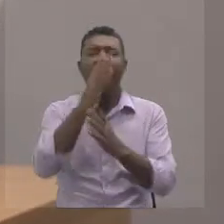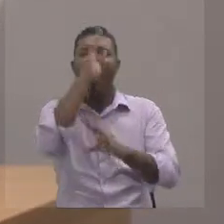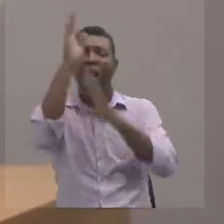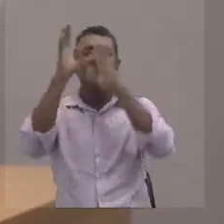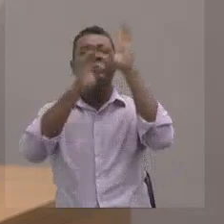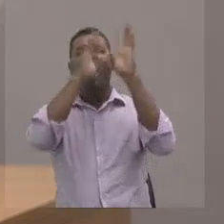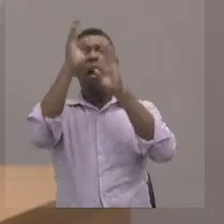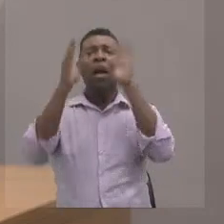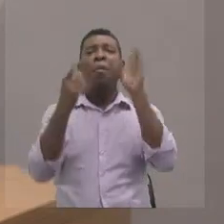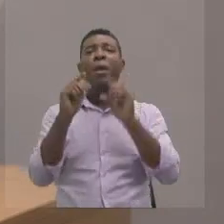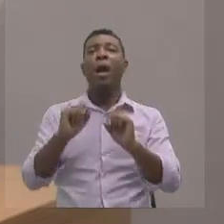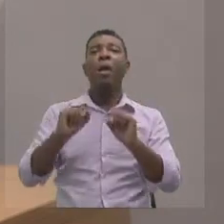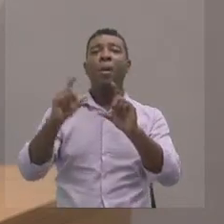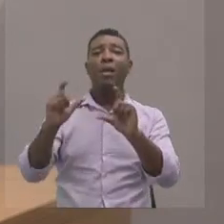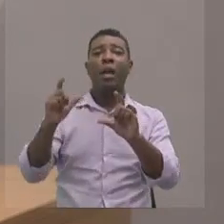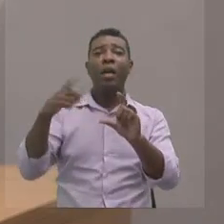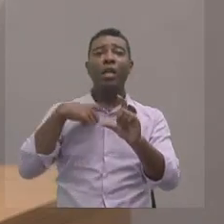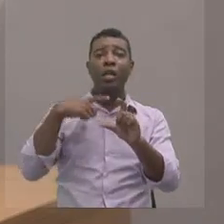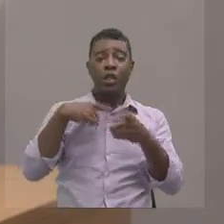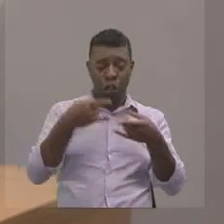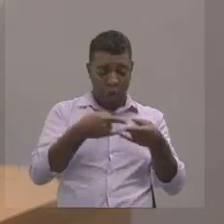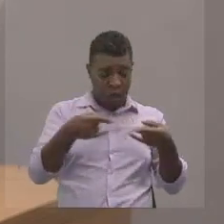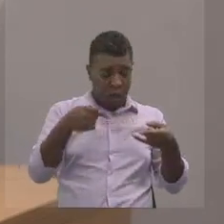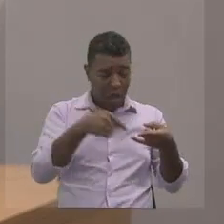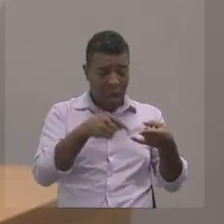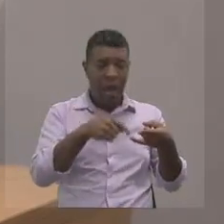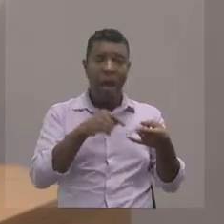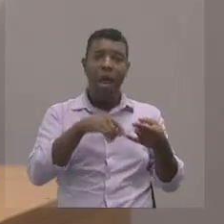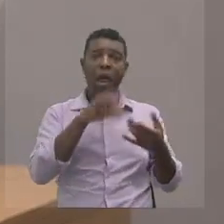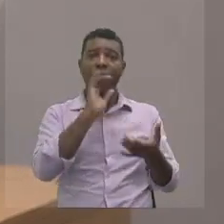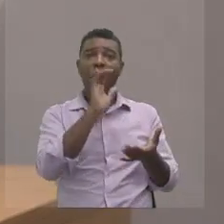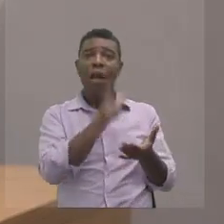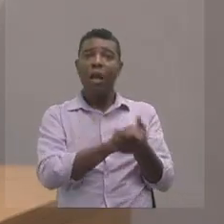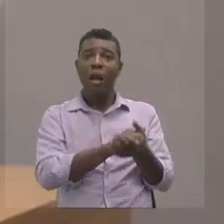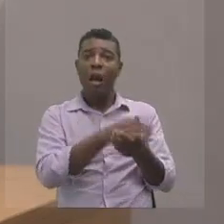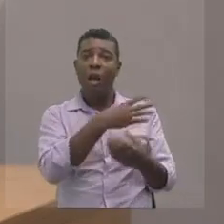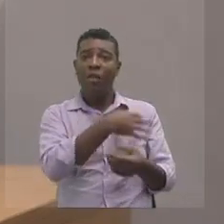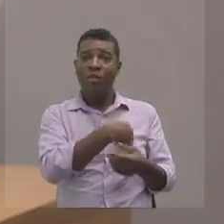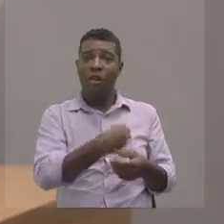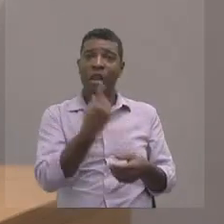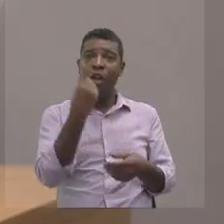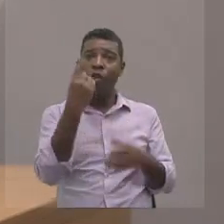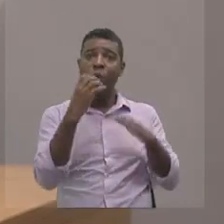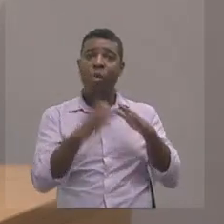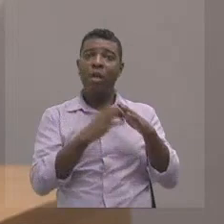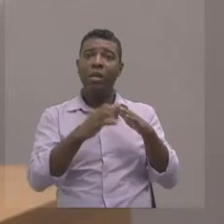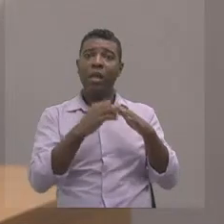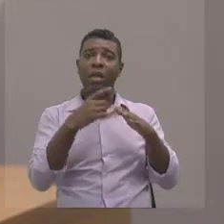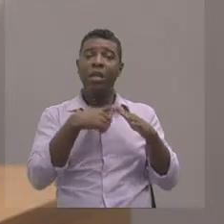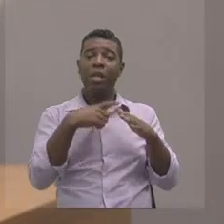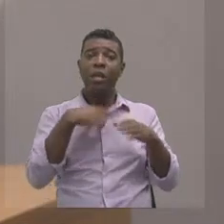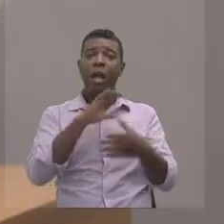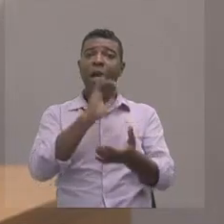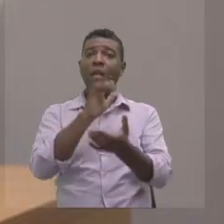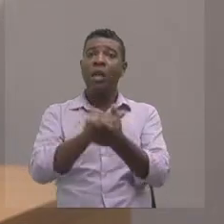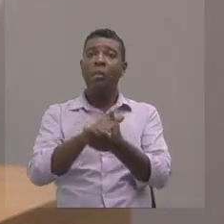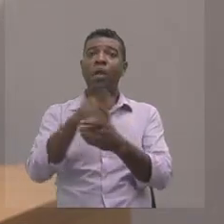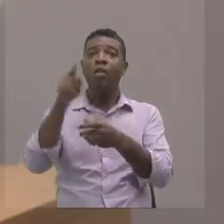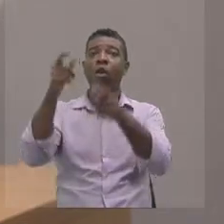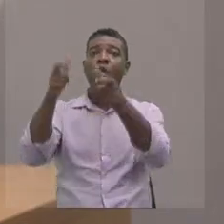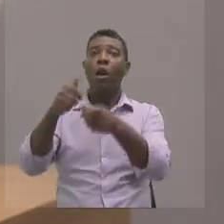tinha até nota de casamento de um da filha de um empresário de ônibus no mix Garden tinha